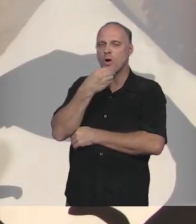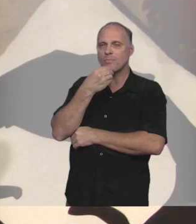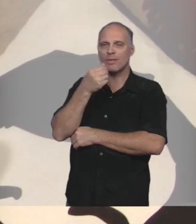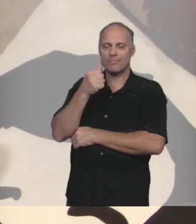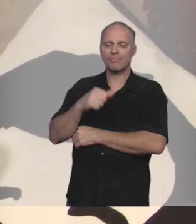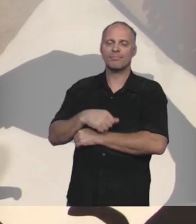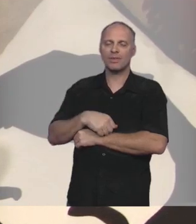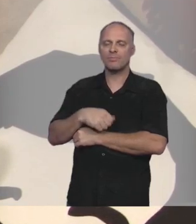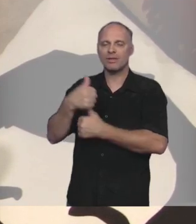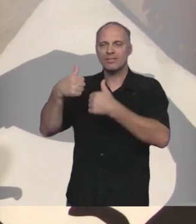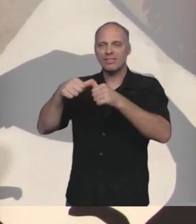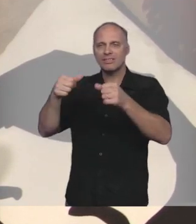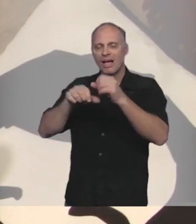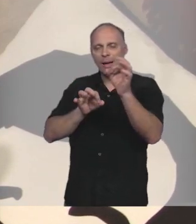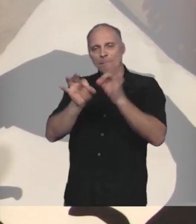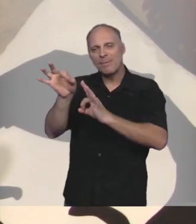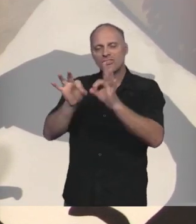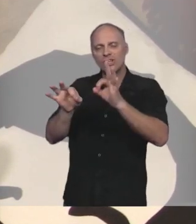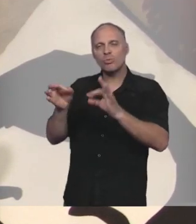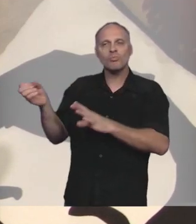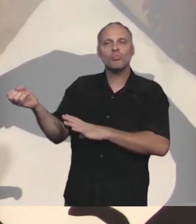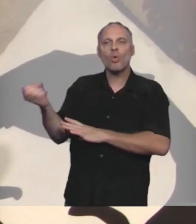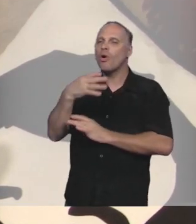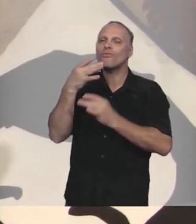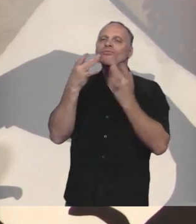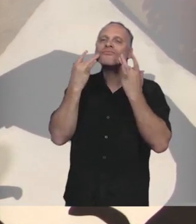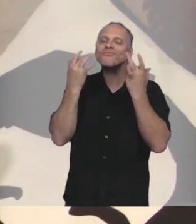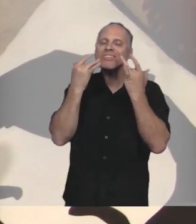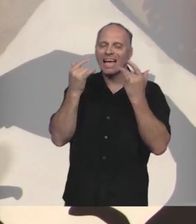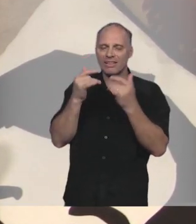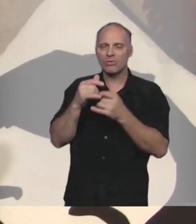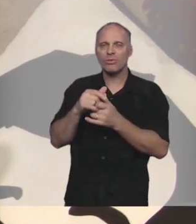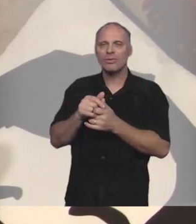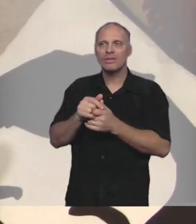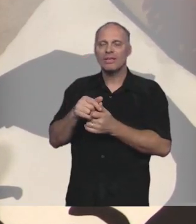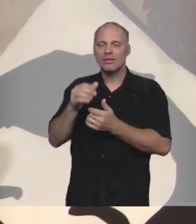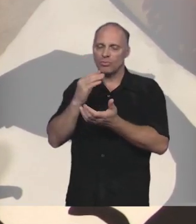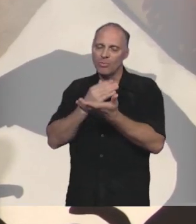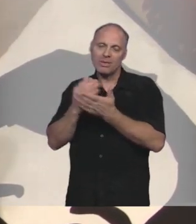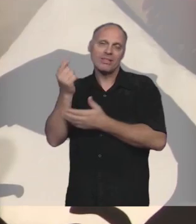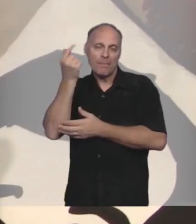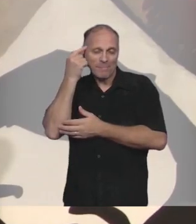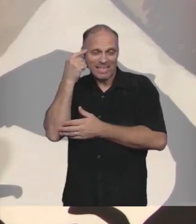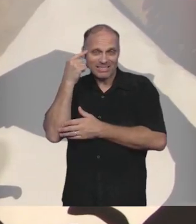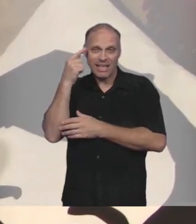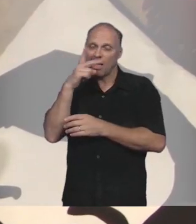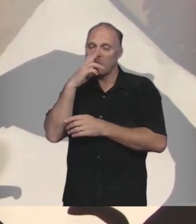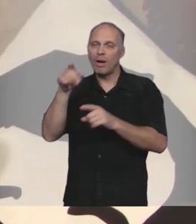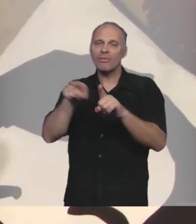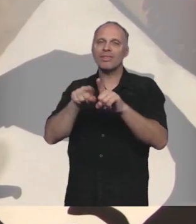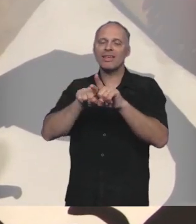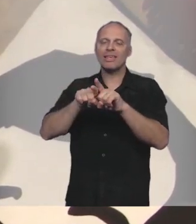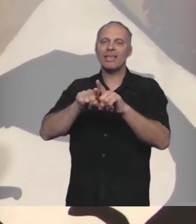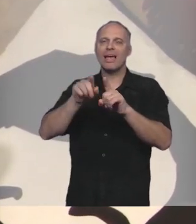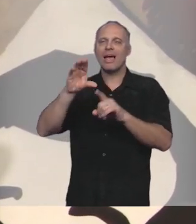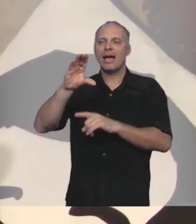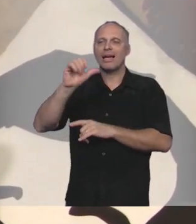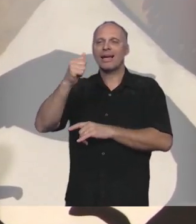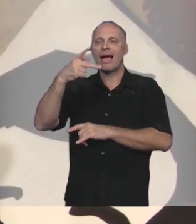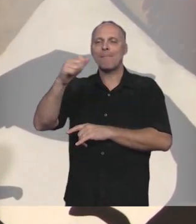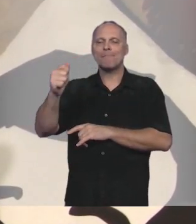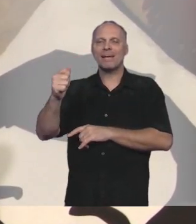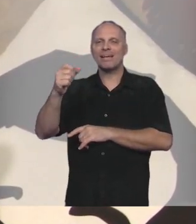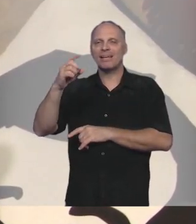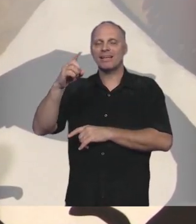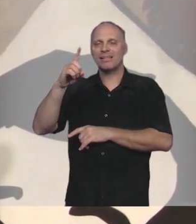Em princípio, a gente pensa em chamar de Na Capa da Gaita, que são 2 senhores, amigos, que só têm um ao outro,